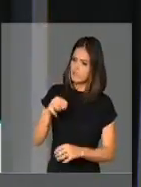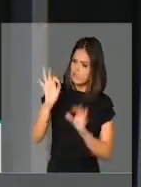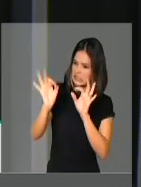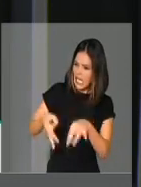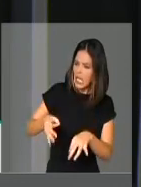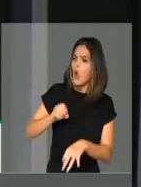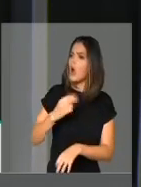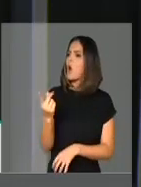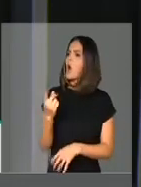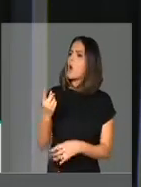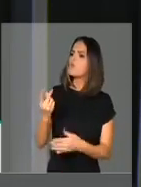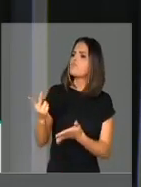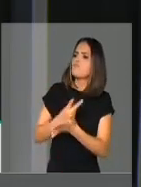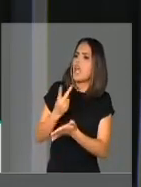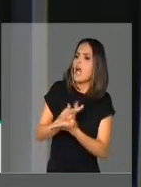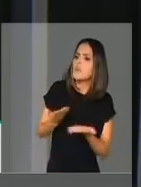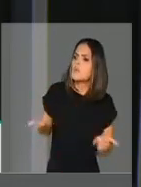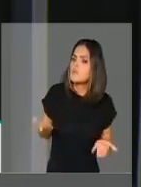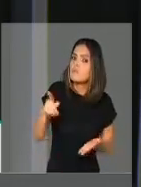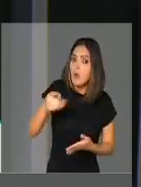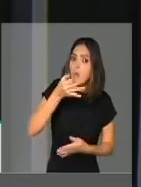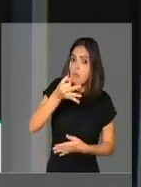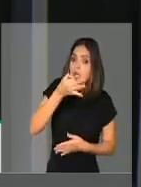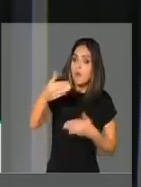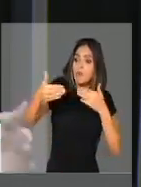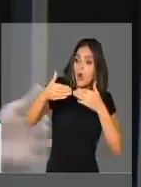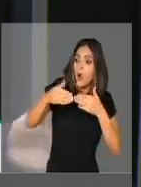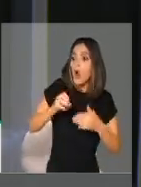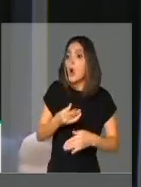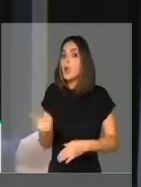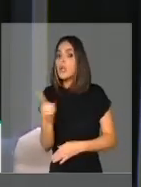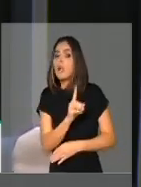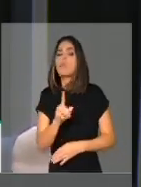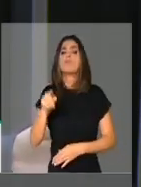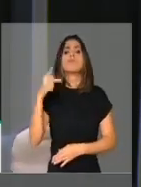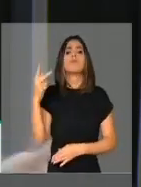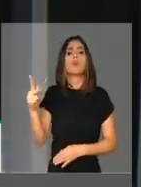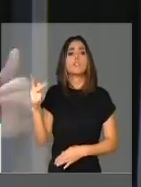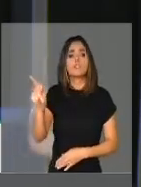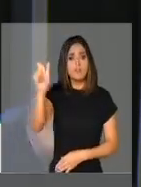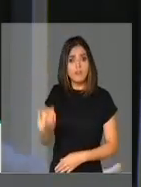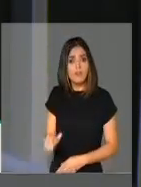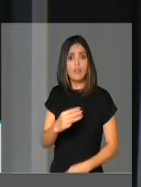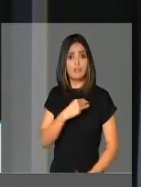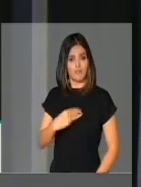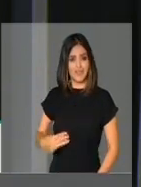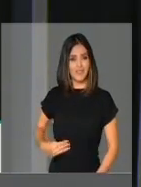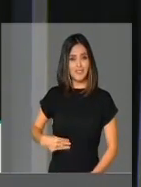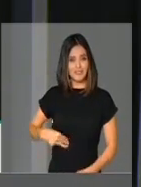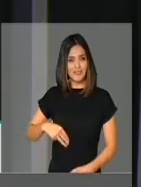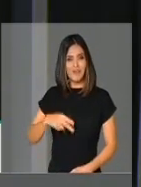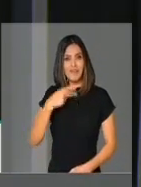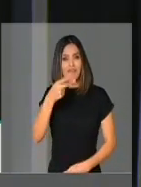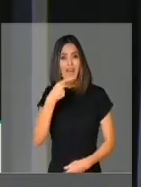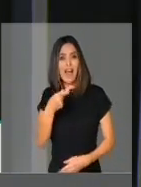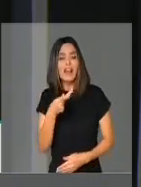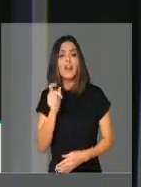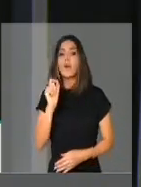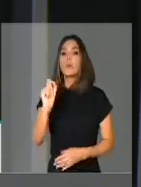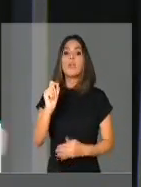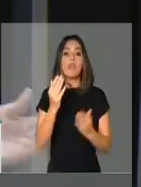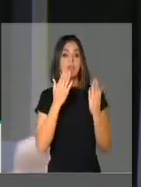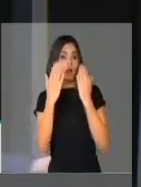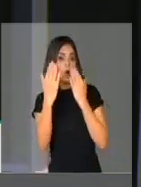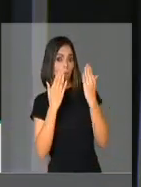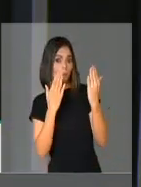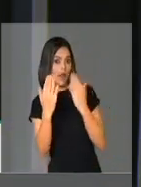esses dados e, baseado em que dados oficiais, no caso